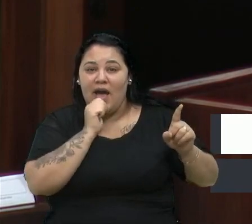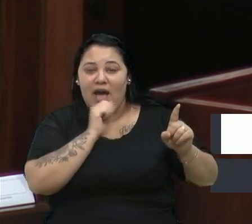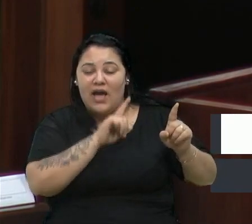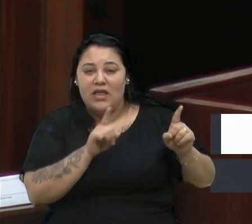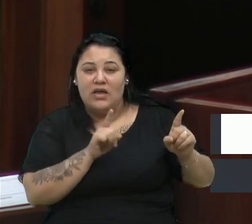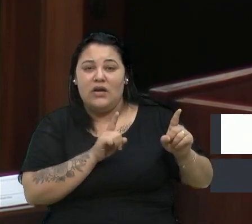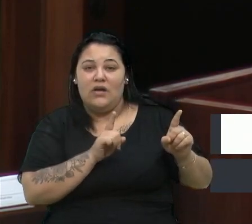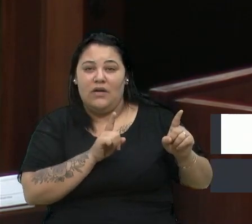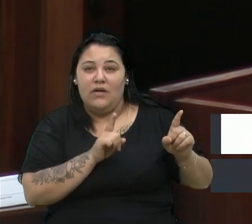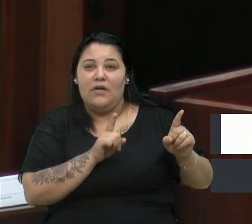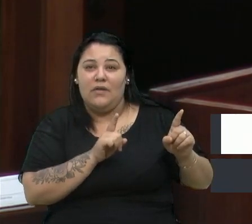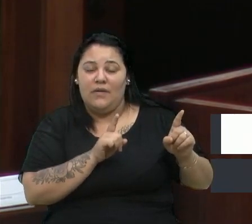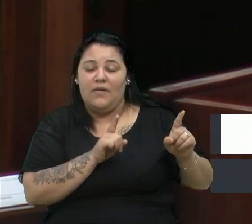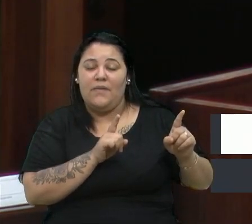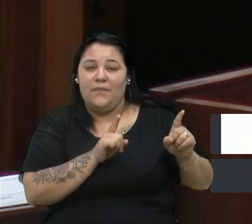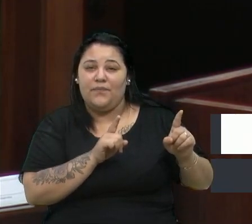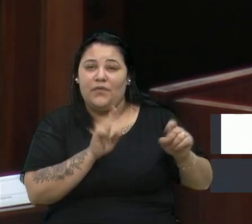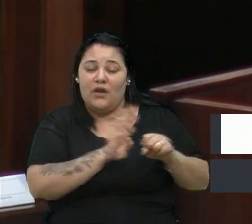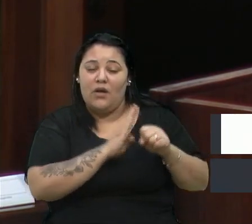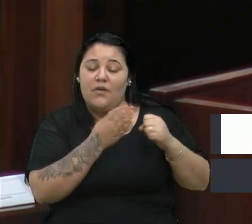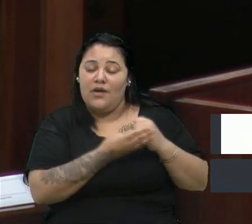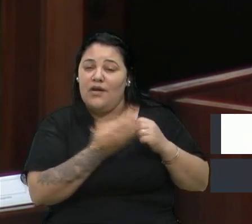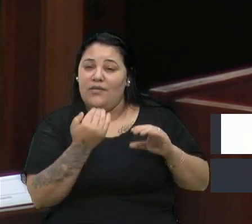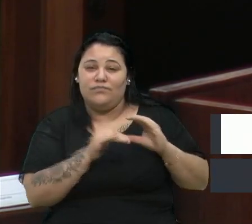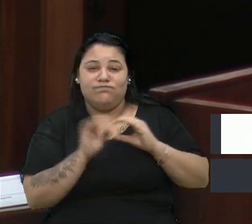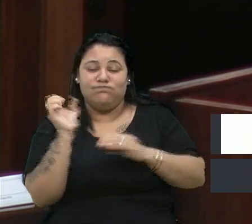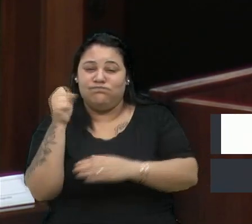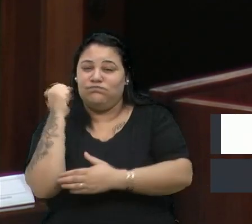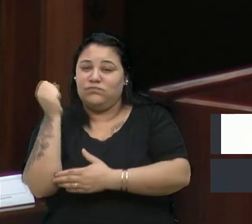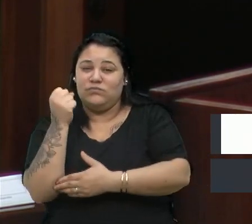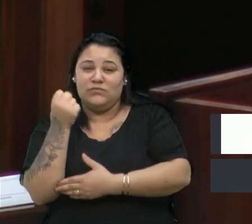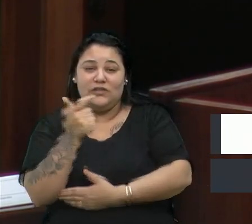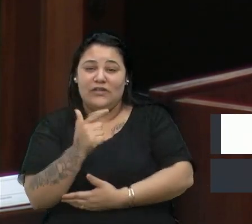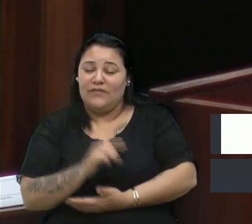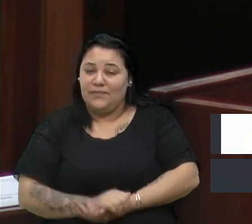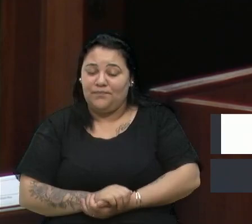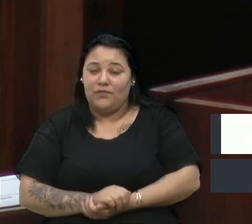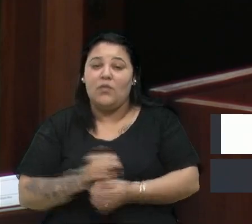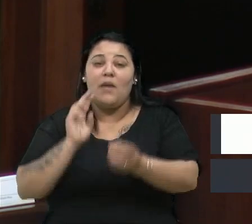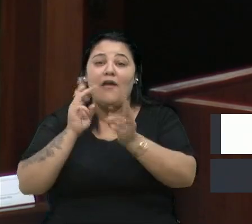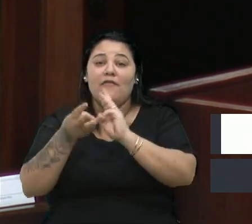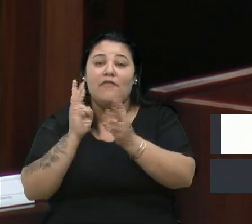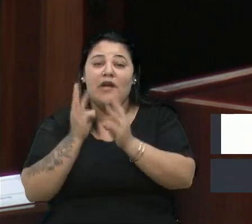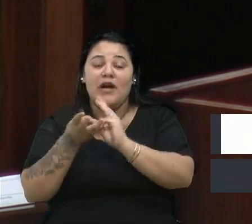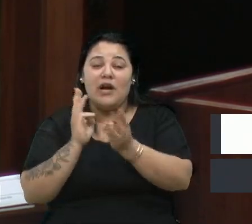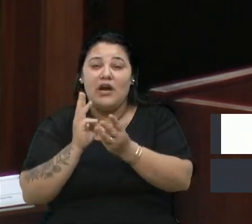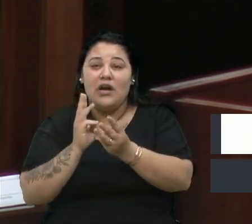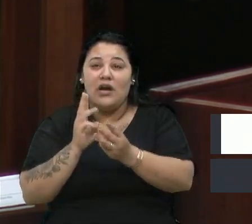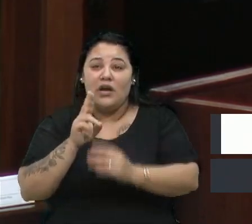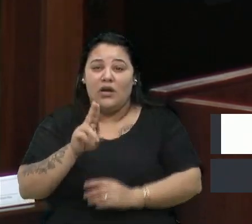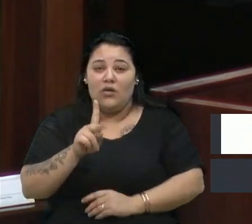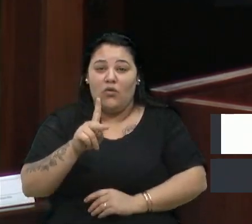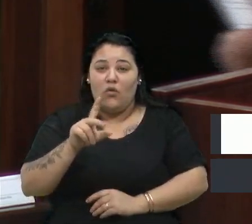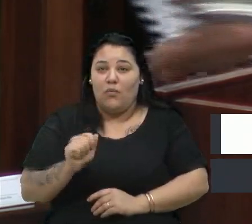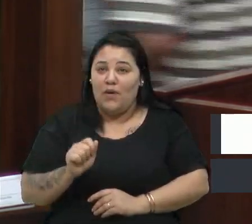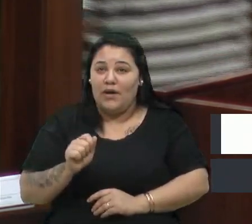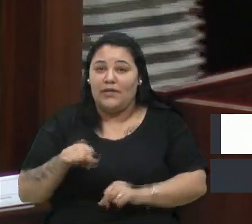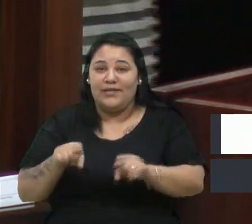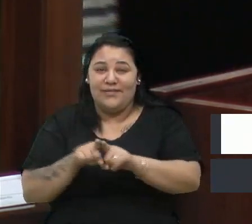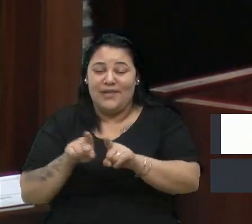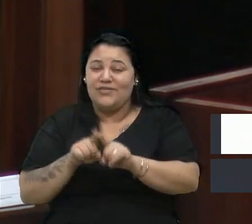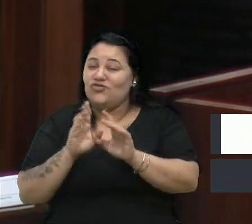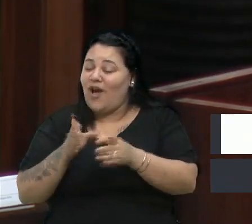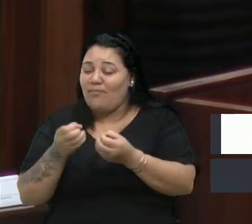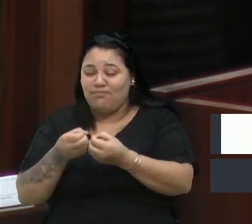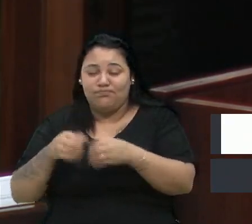pessoal da Cinquentenário, uma ambulância do SAMU, uma van da UPA seria uma alternativa, ela foi